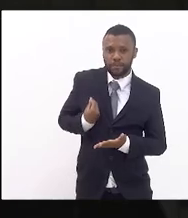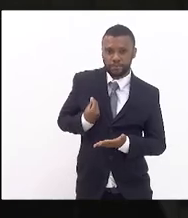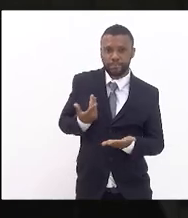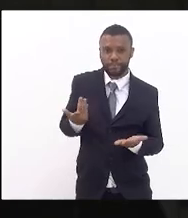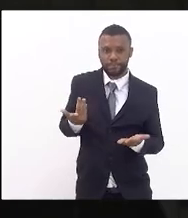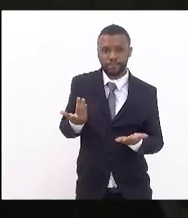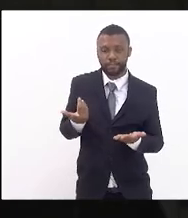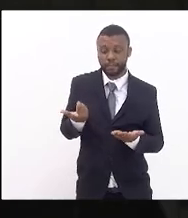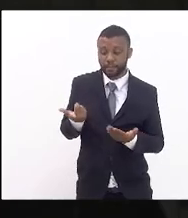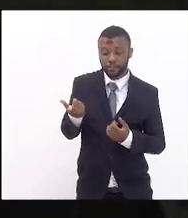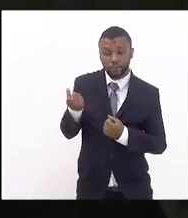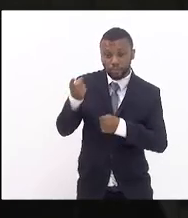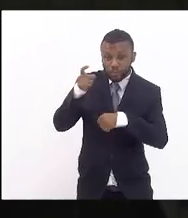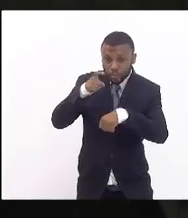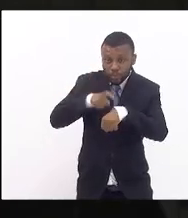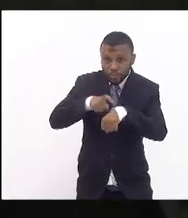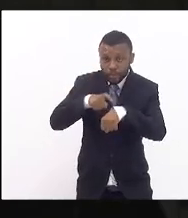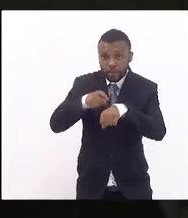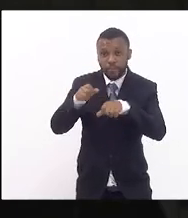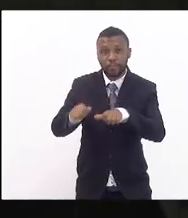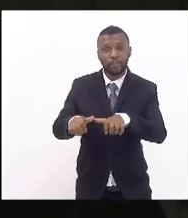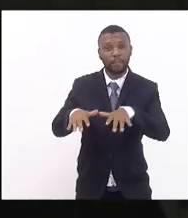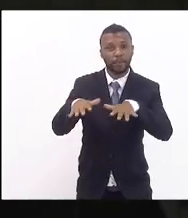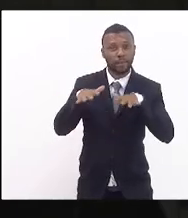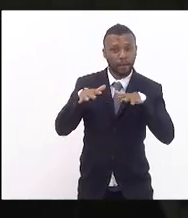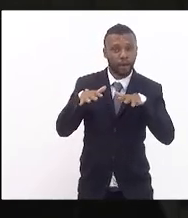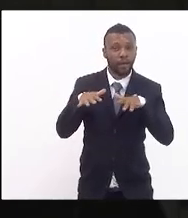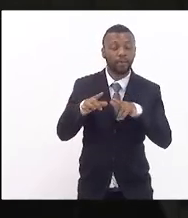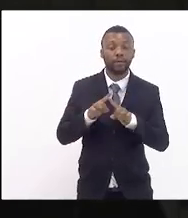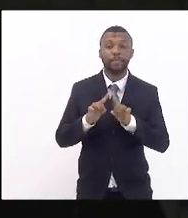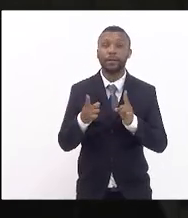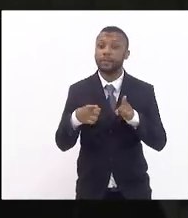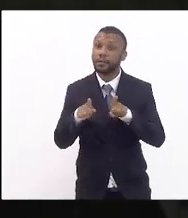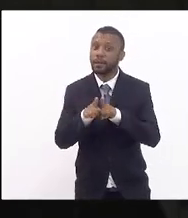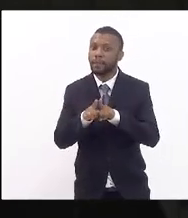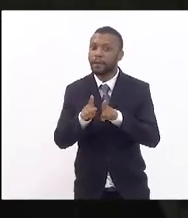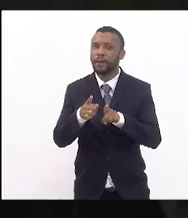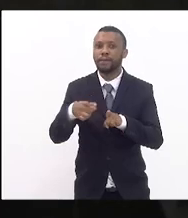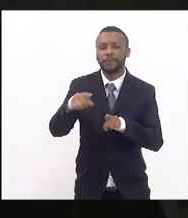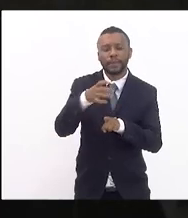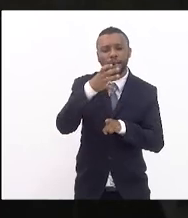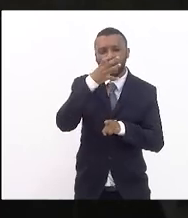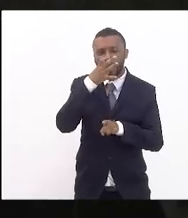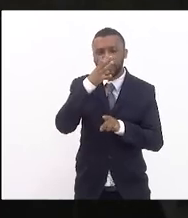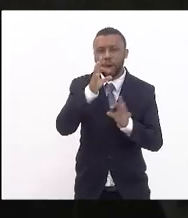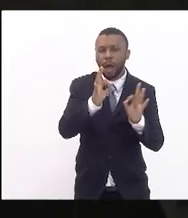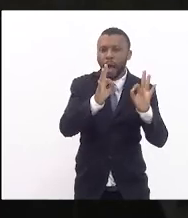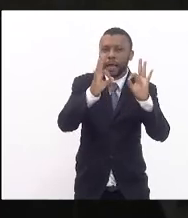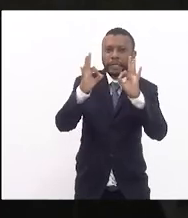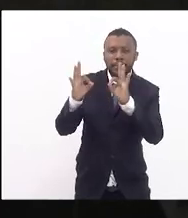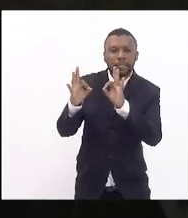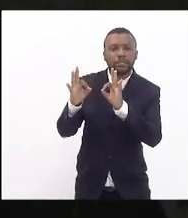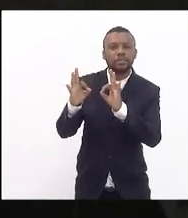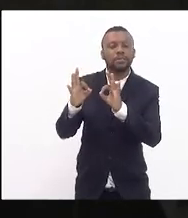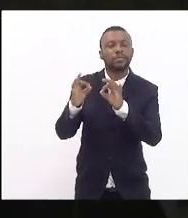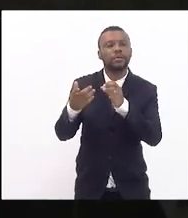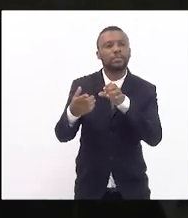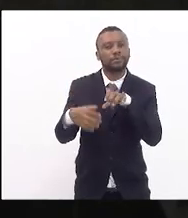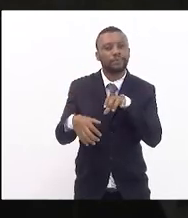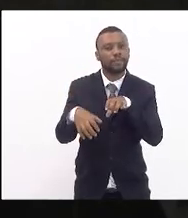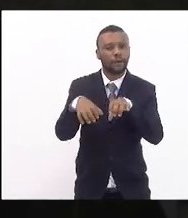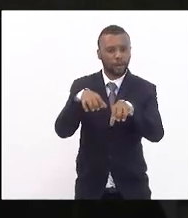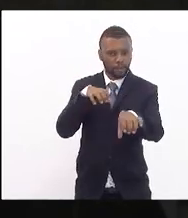em plenário, mas também aqueles que nos assistem de forma remota.